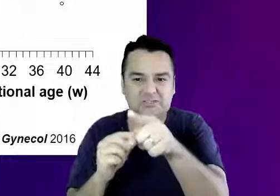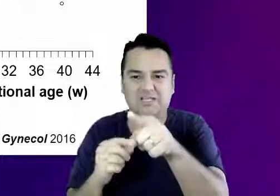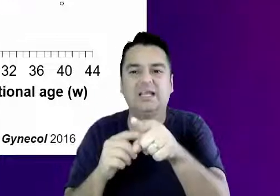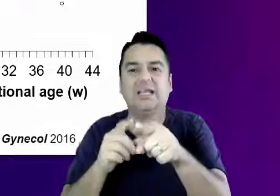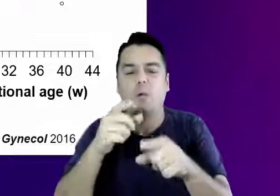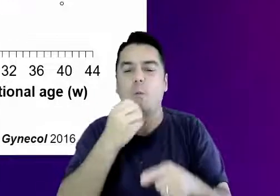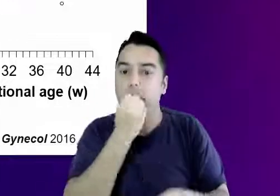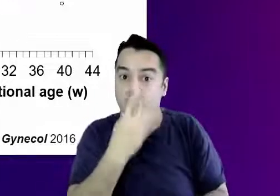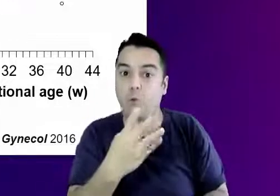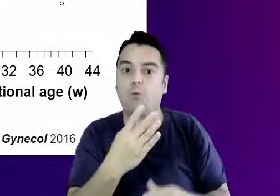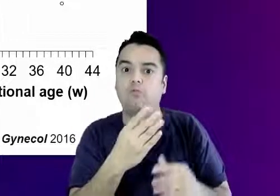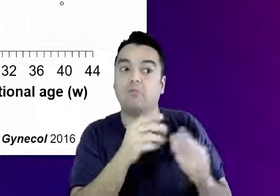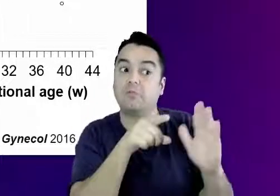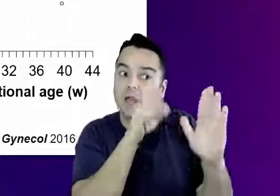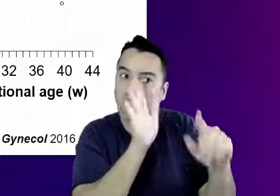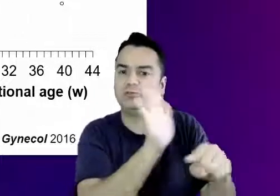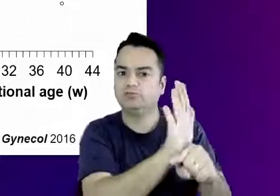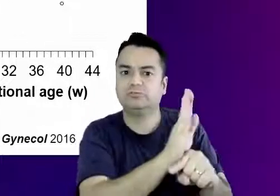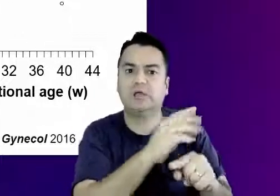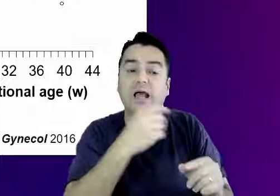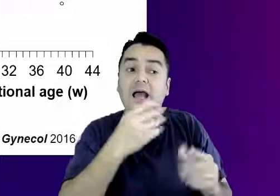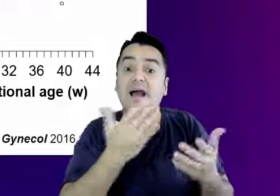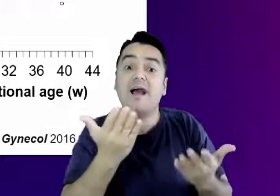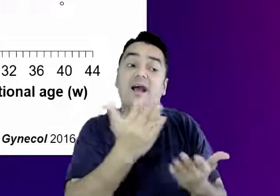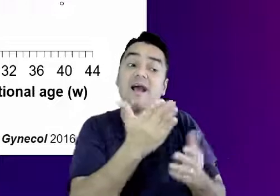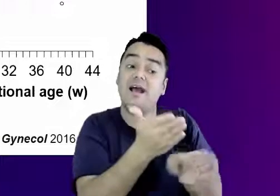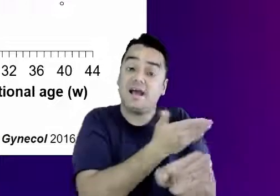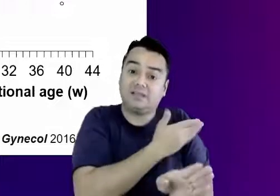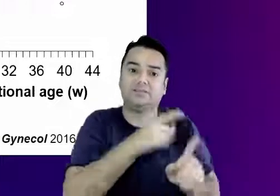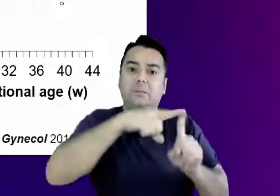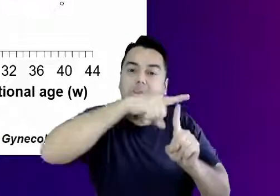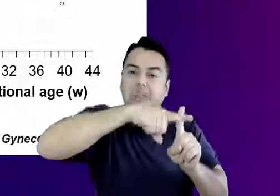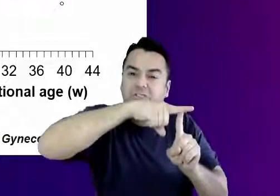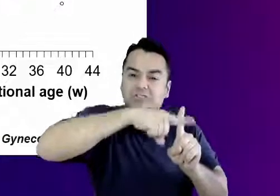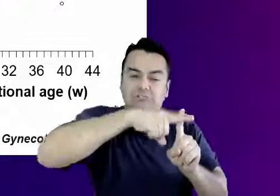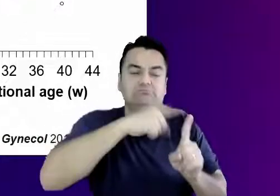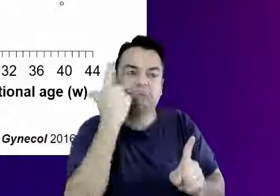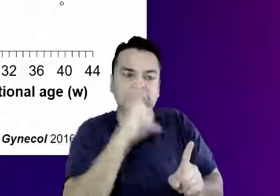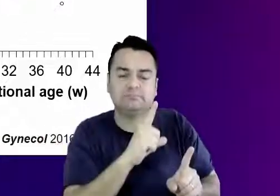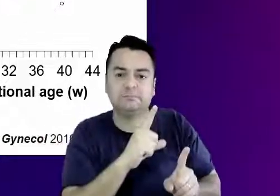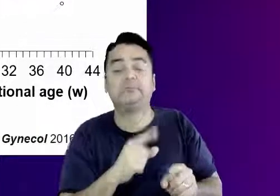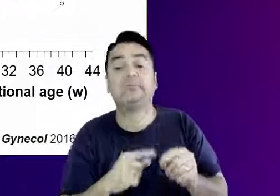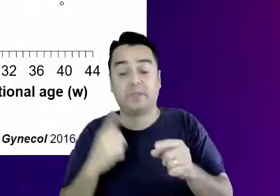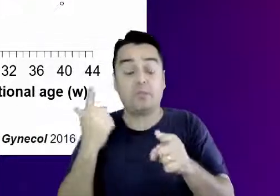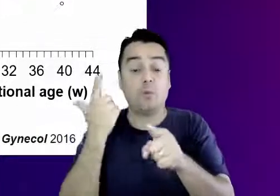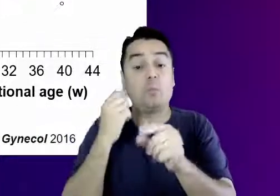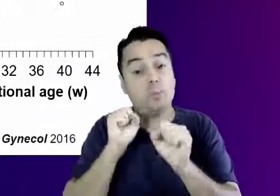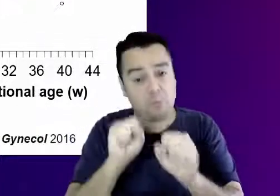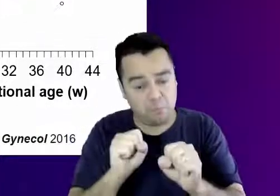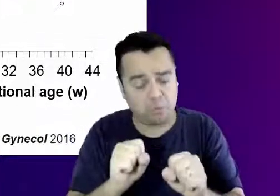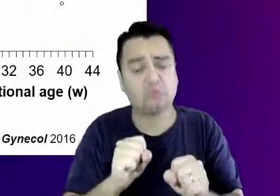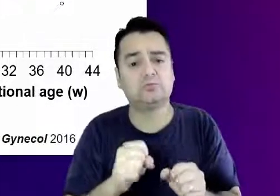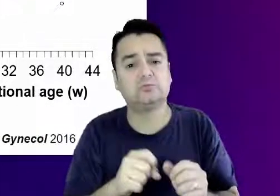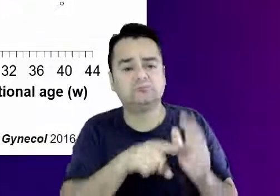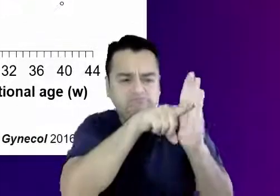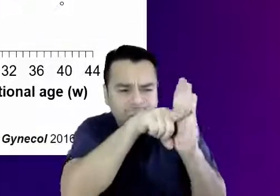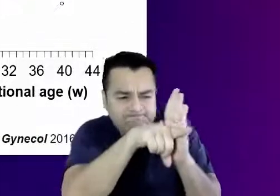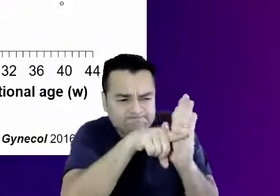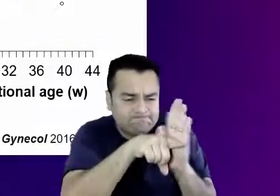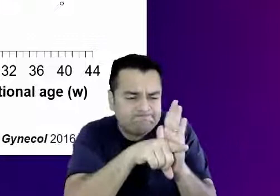como eu falei antes, isso não é obrigatório. Eu posso fazer o cálculo de risco de pré-eclâmpsia, mesmo se eu não